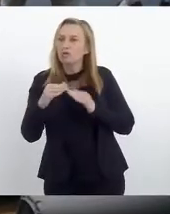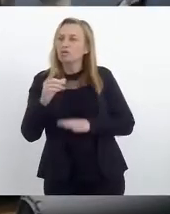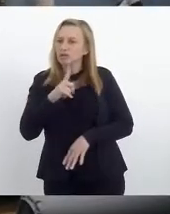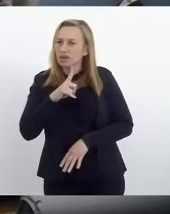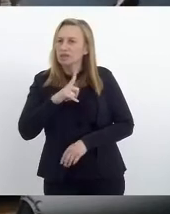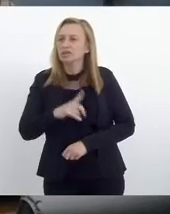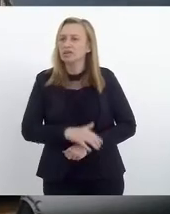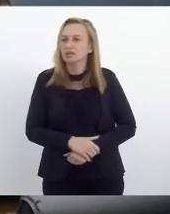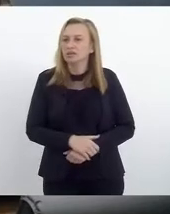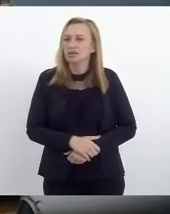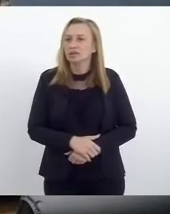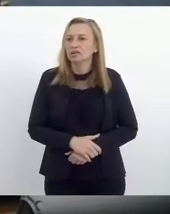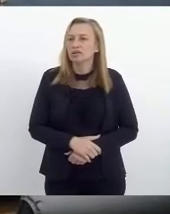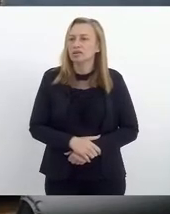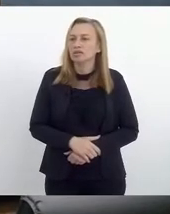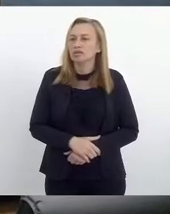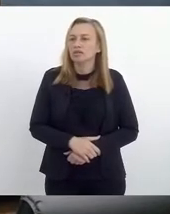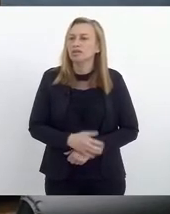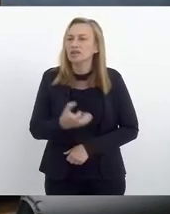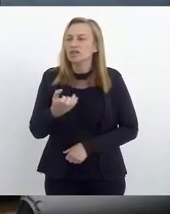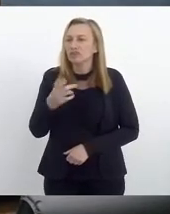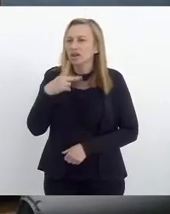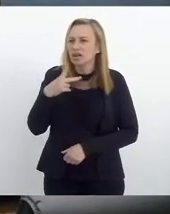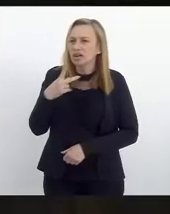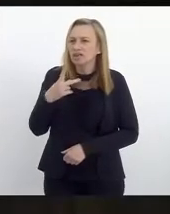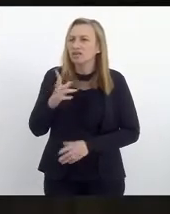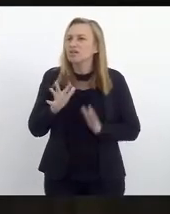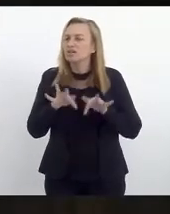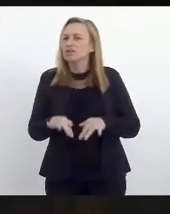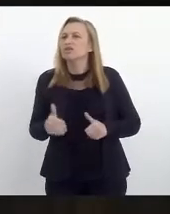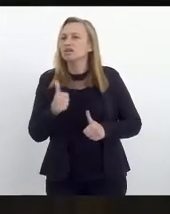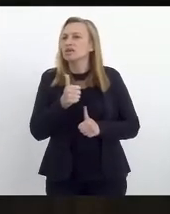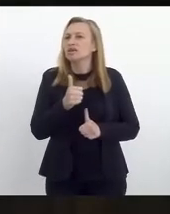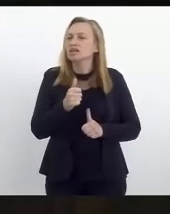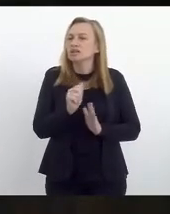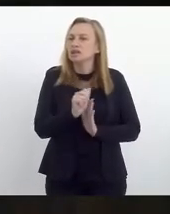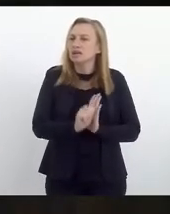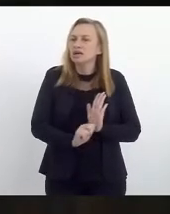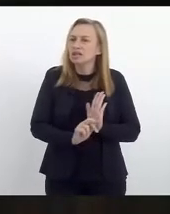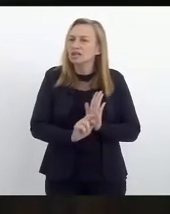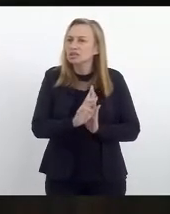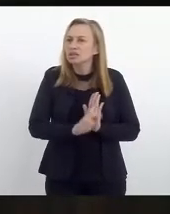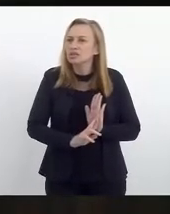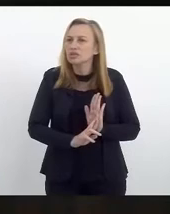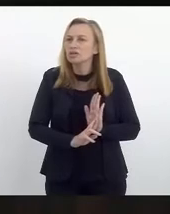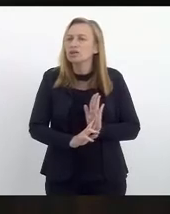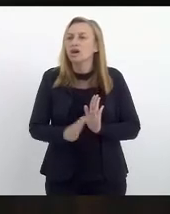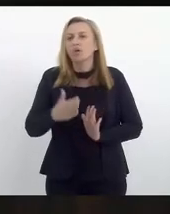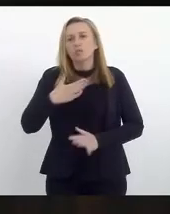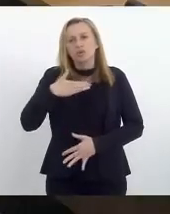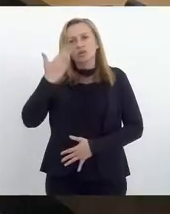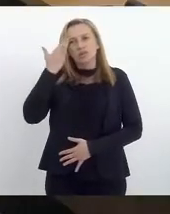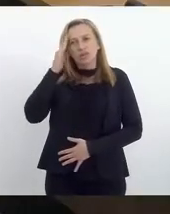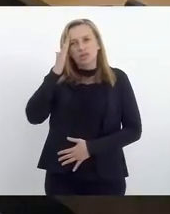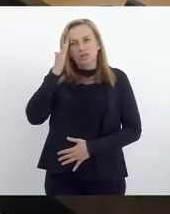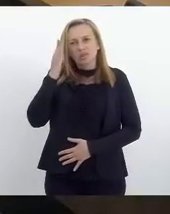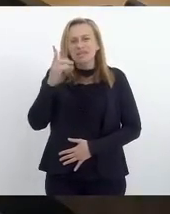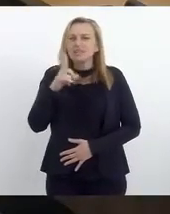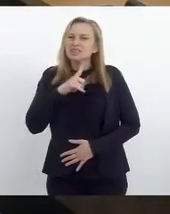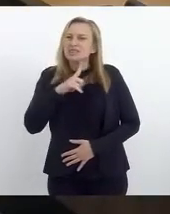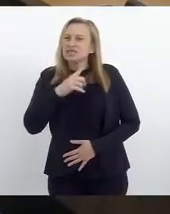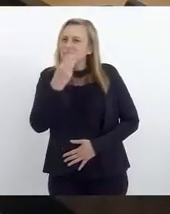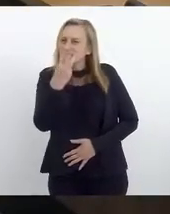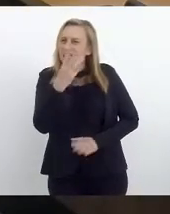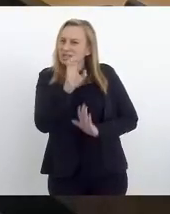tem acordo. Segundo, não sei se ele quer falar. Então, forma final de redação. Deputado. A meu entender, havia apenas